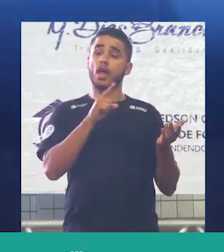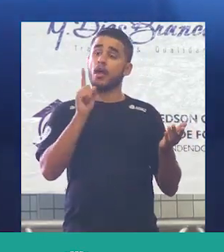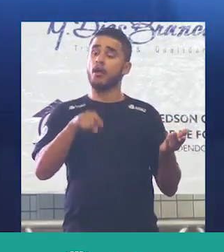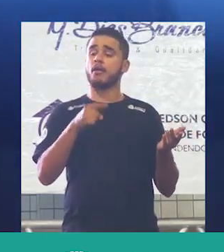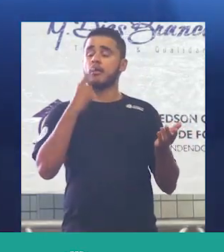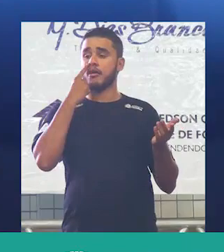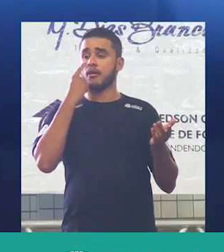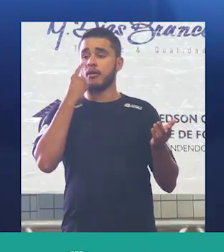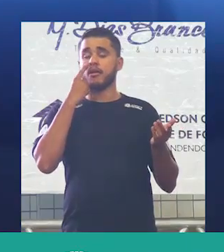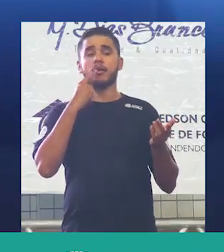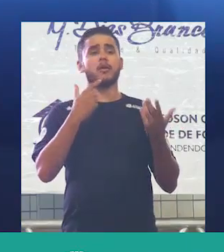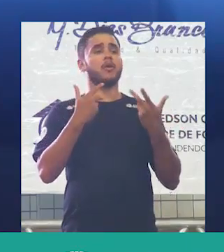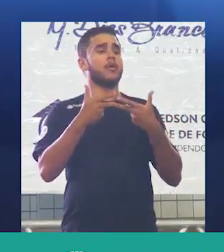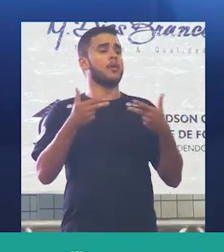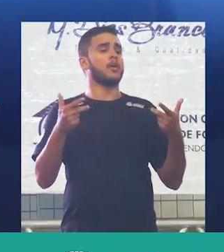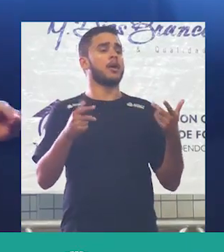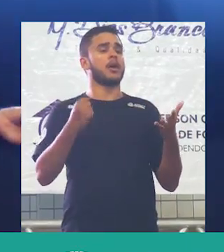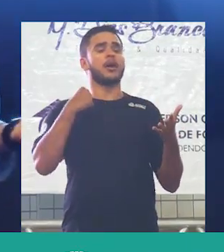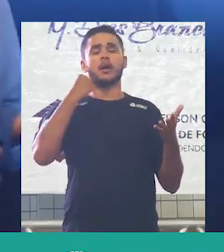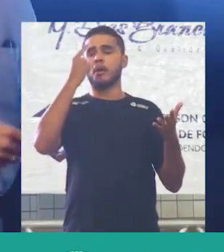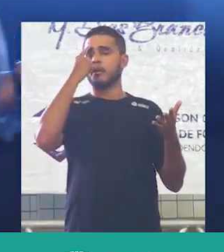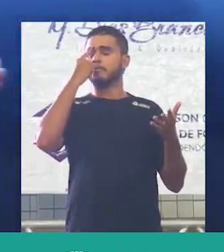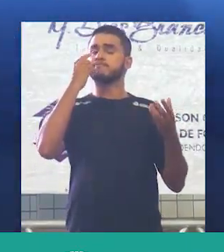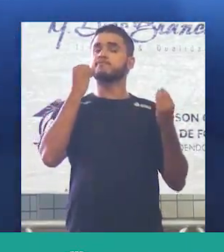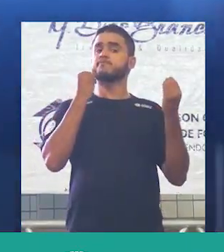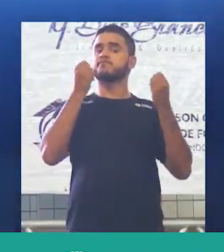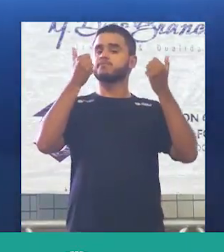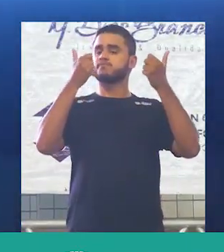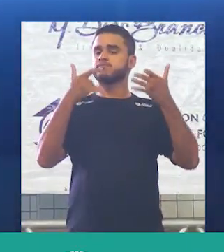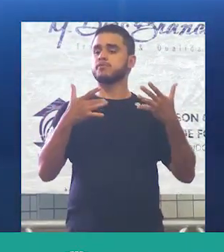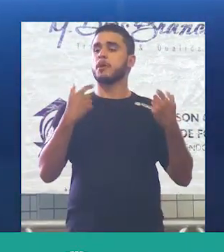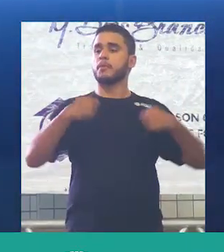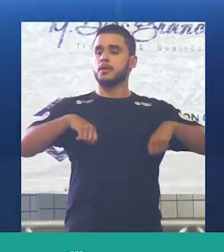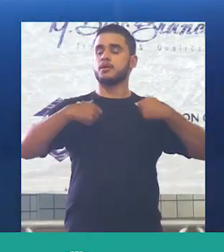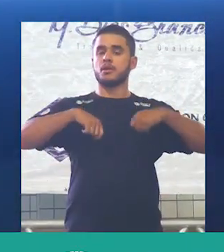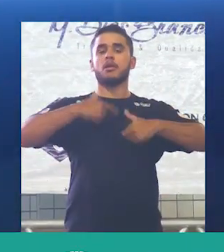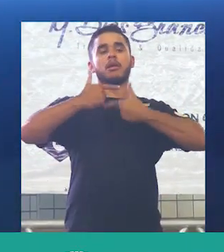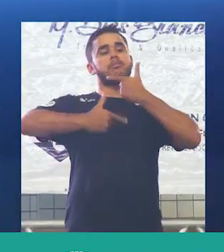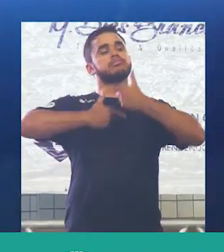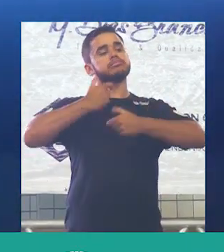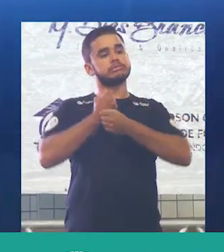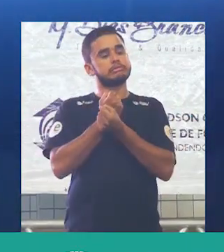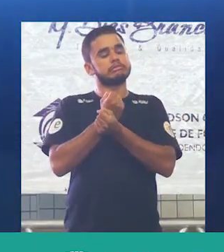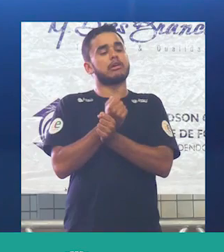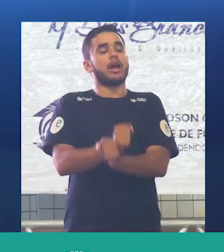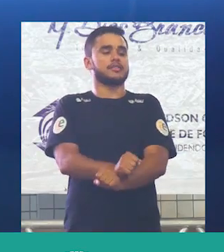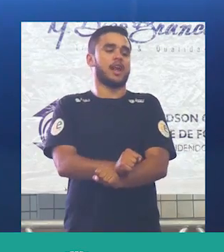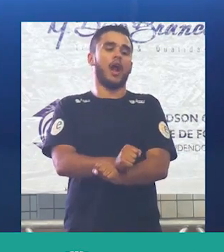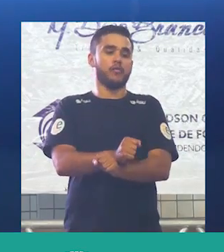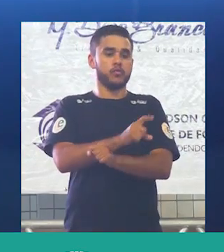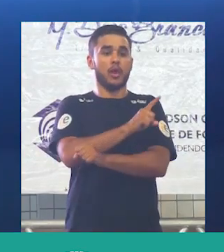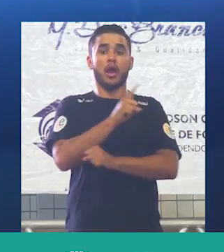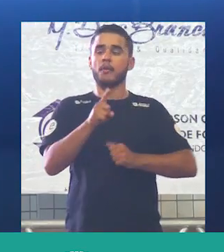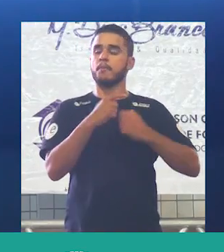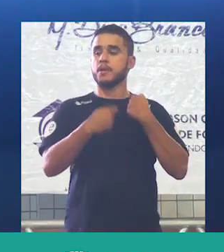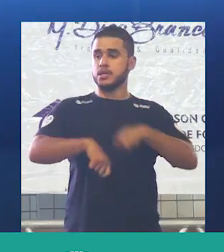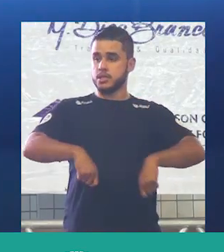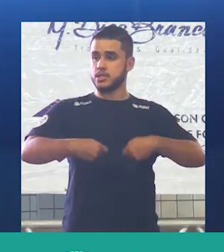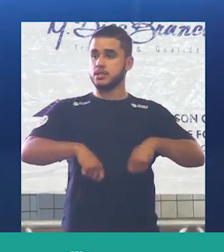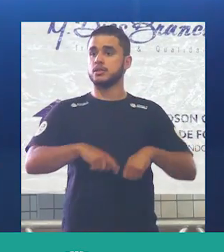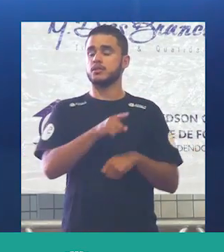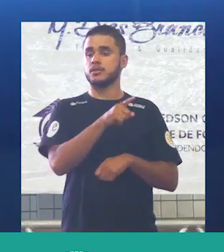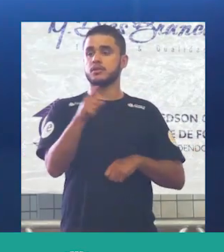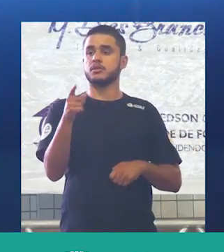questão, na próxima explicação, que vai haver uma necessidade de se escravizar o índio. E esse índio precisa